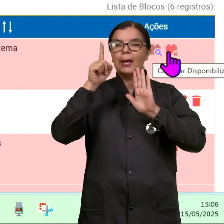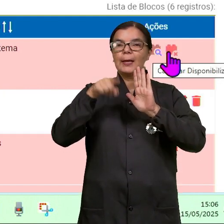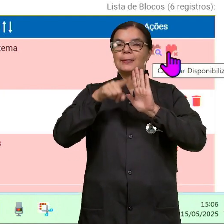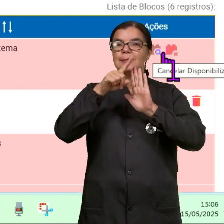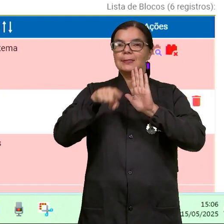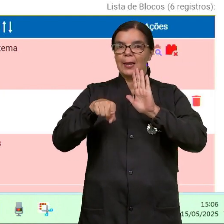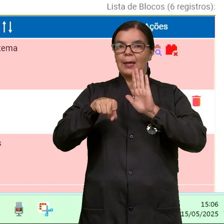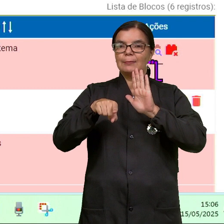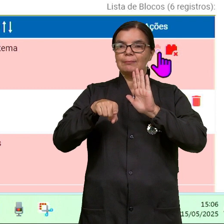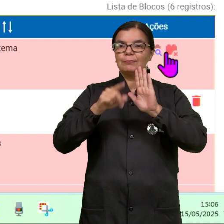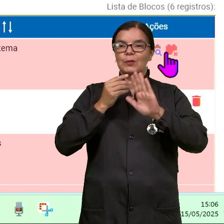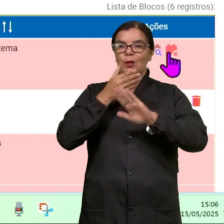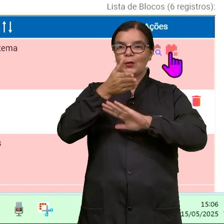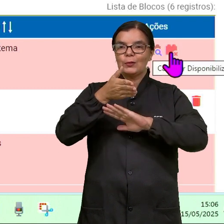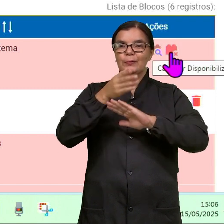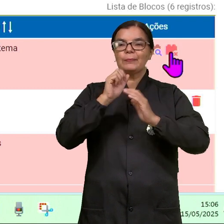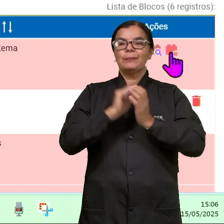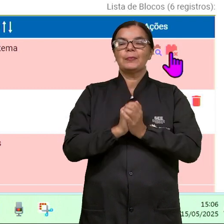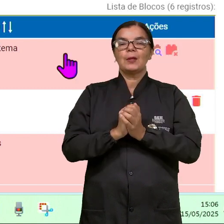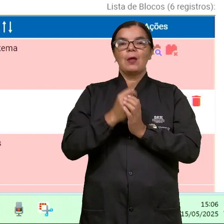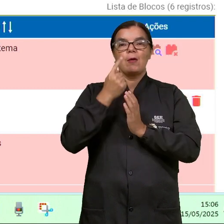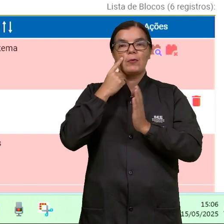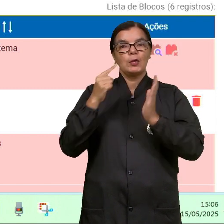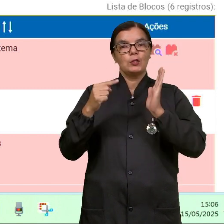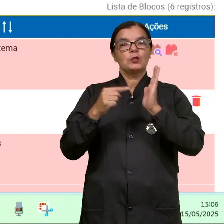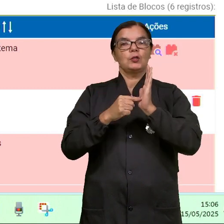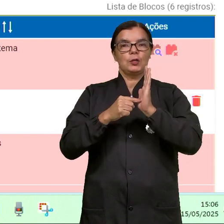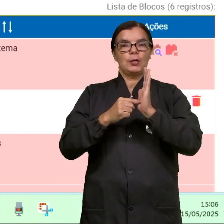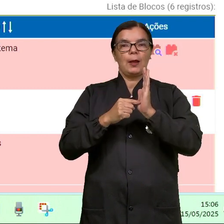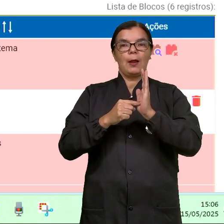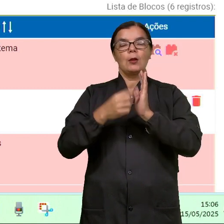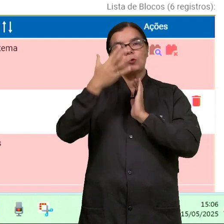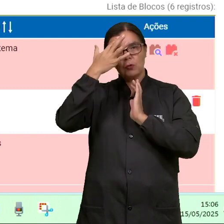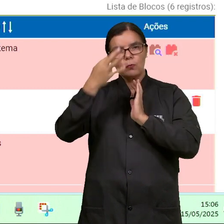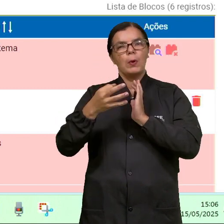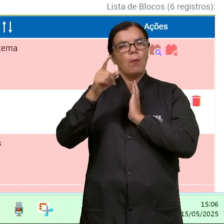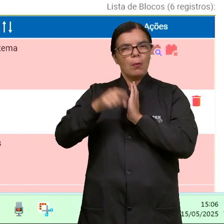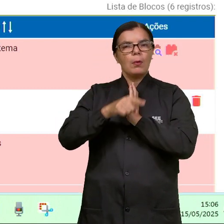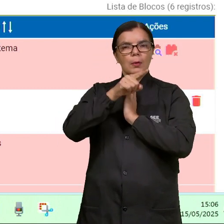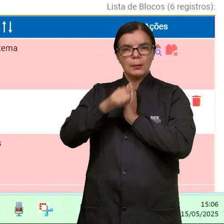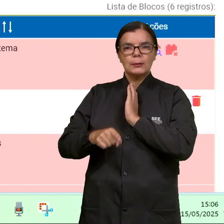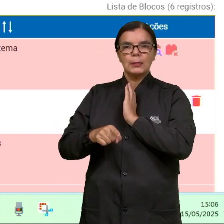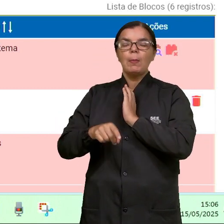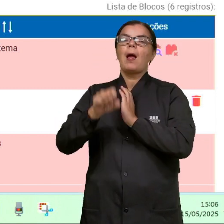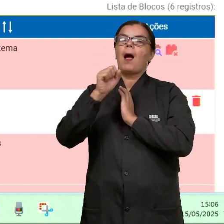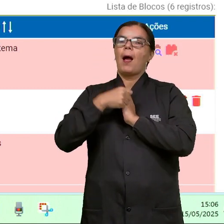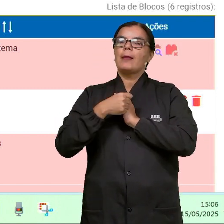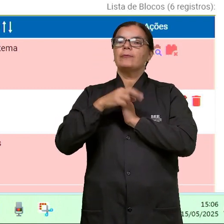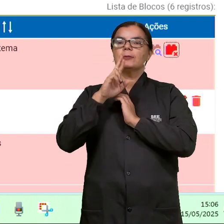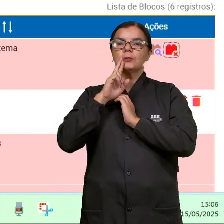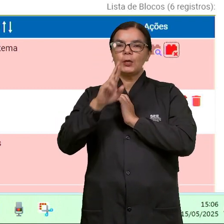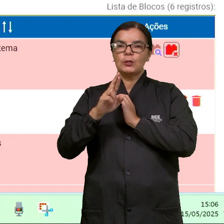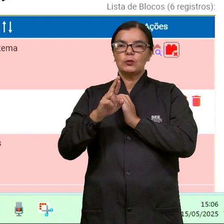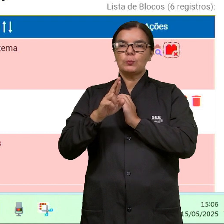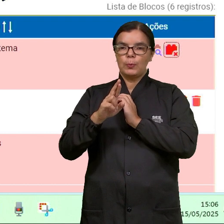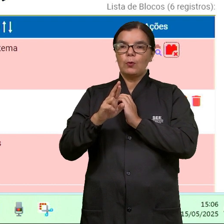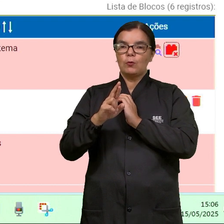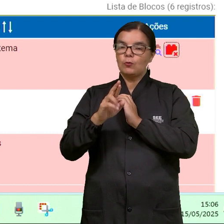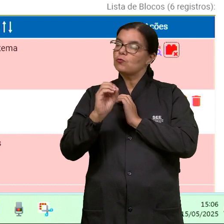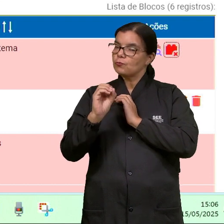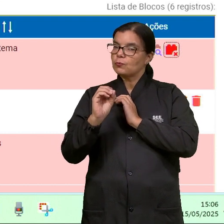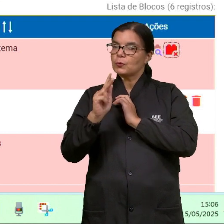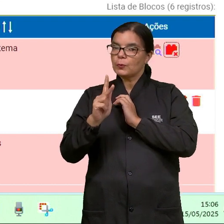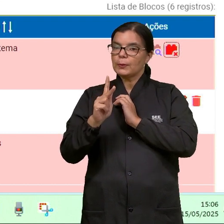disponibilização. Se eu clicar nele, ele vai me dar um confirmar. Se eu clicar em OK, ele vai tirar a